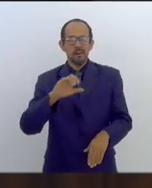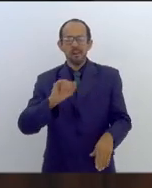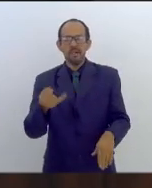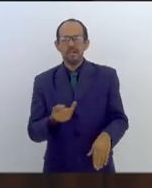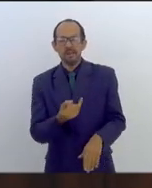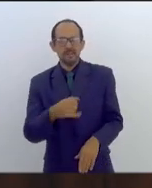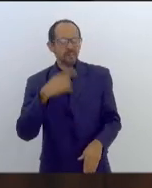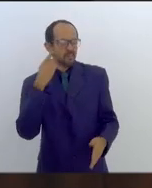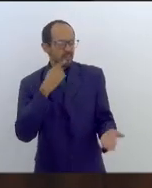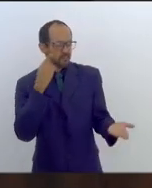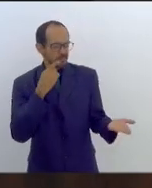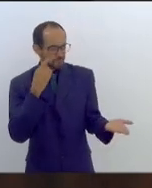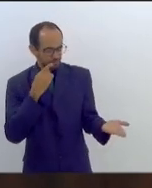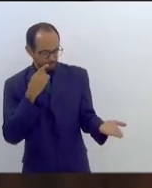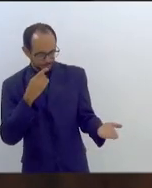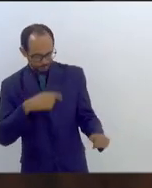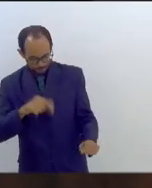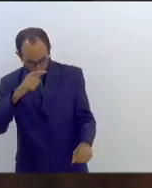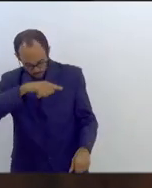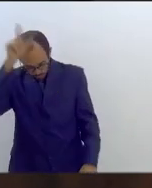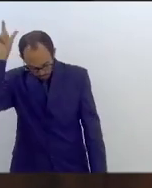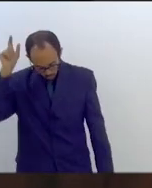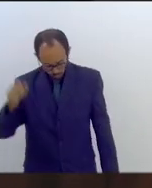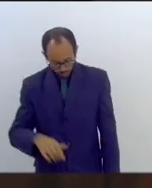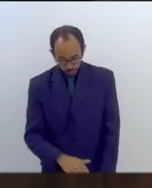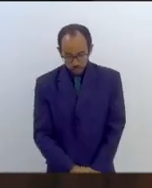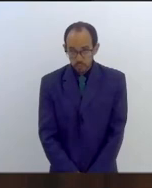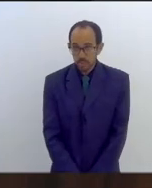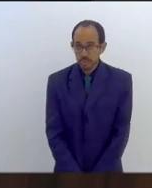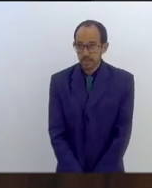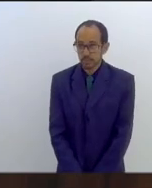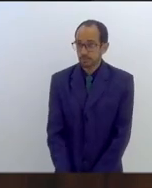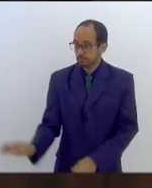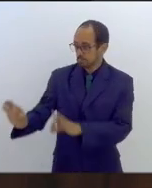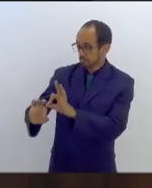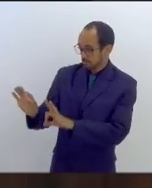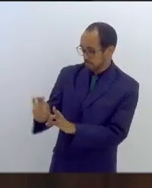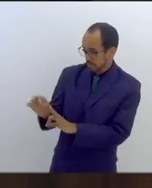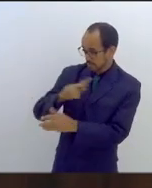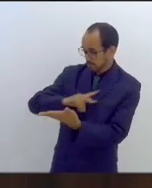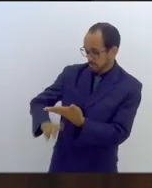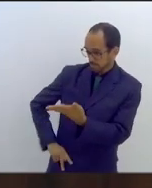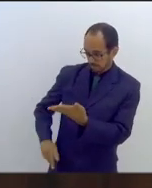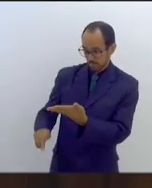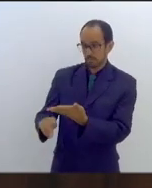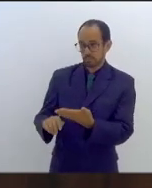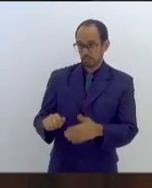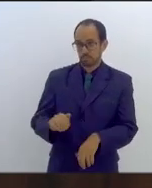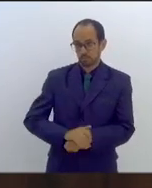deputado Luiz Paulo. Pela ordem, senhor presidente.